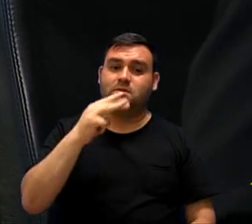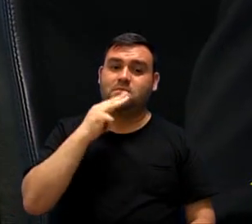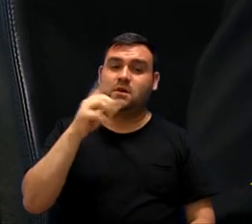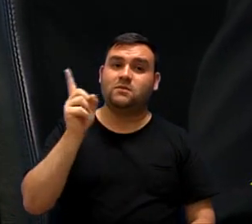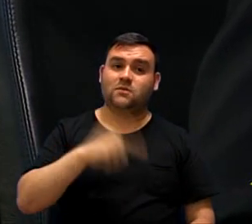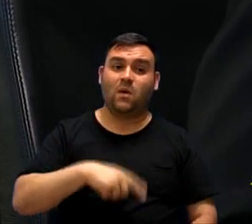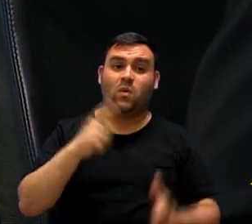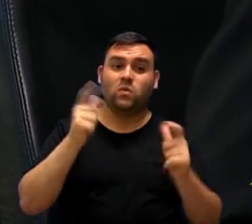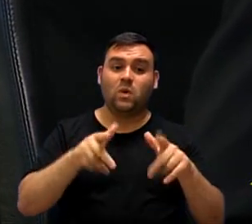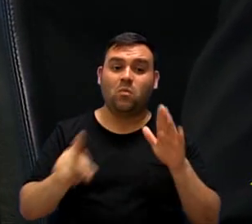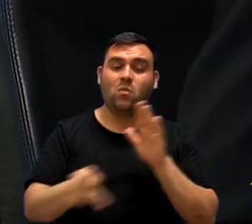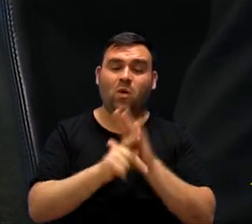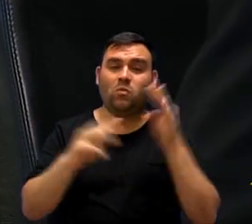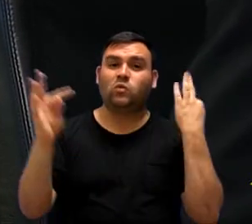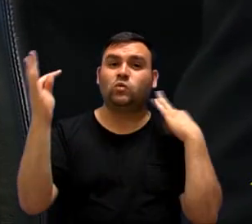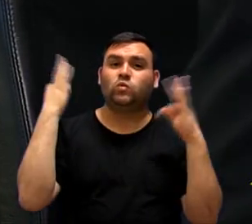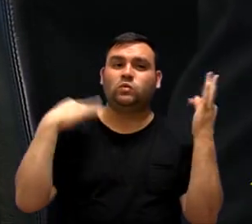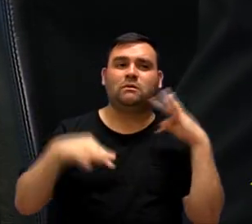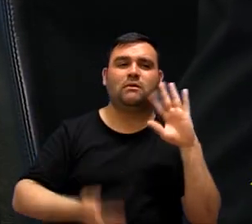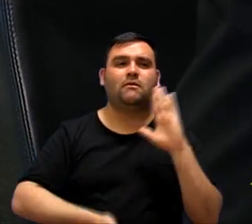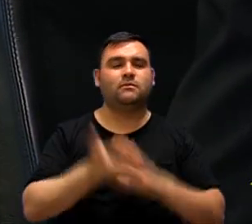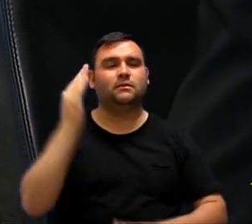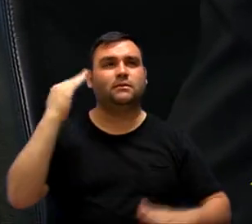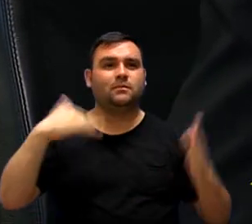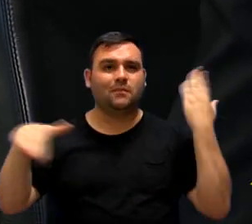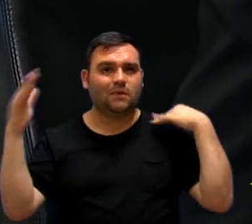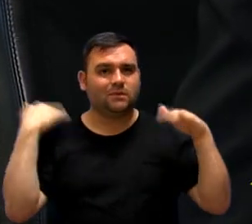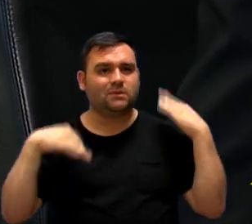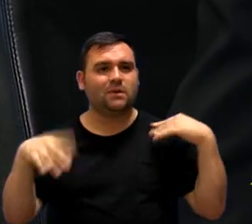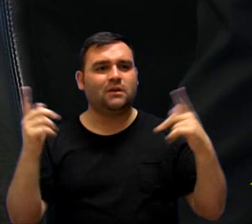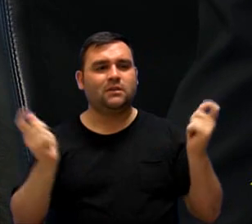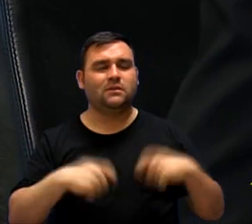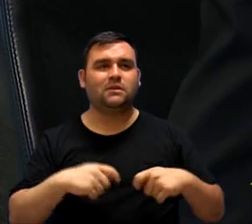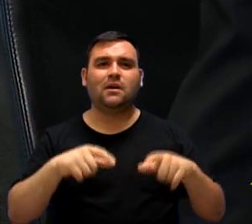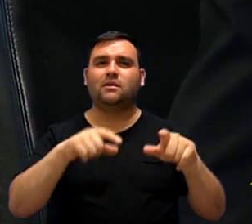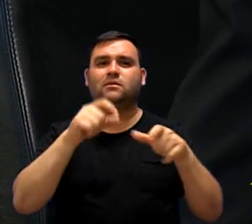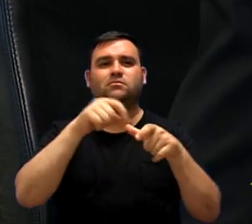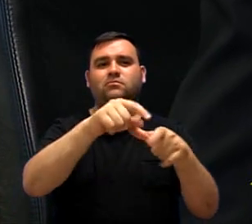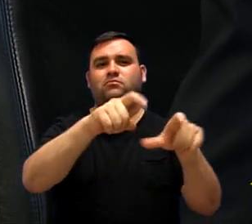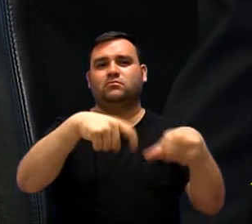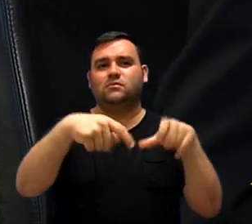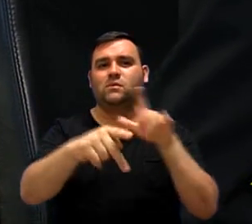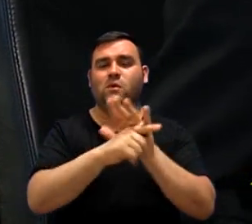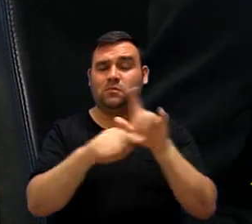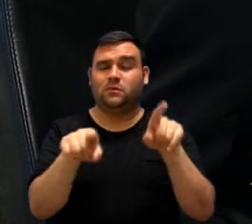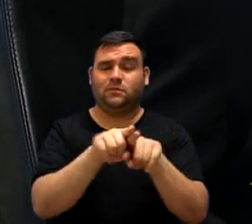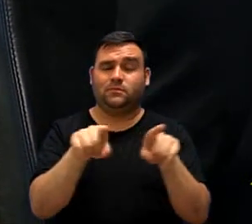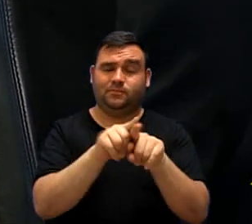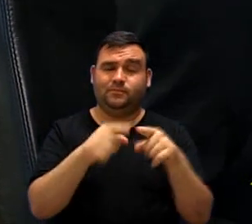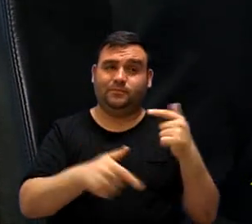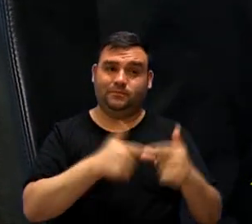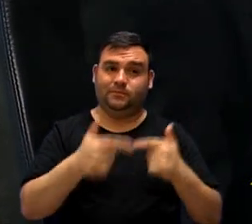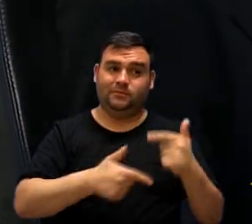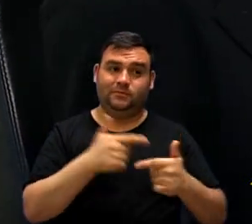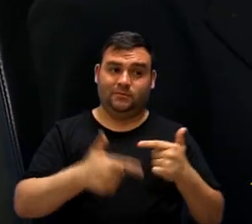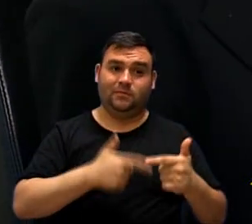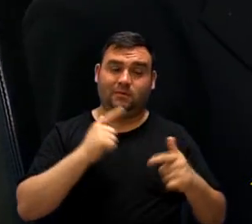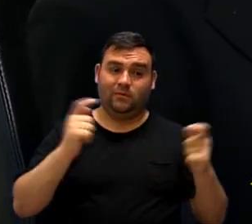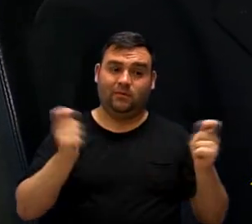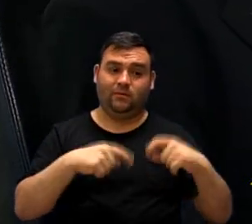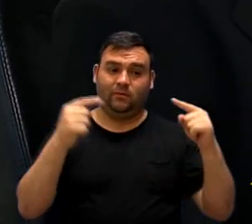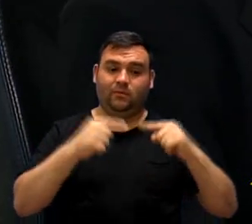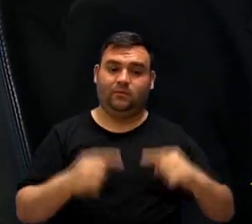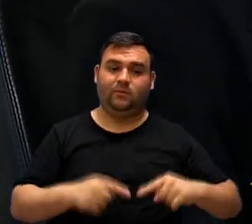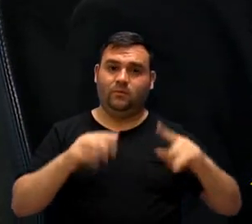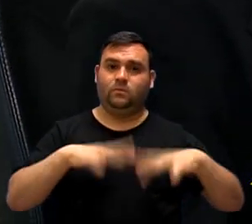corredor turístico para as ações de turismo rural também que trabalhamos para que sejam